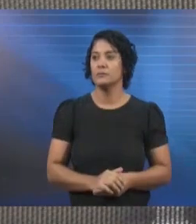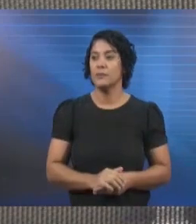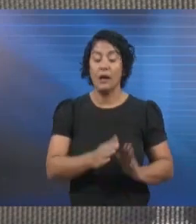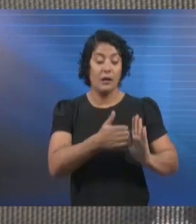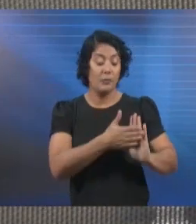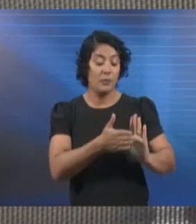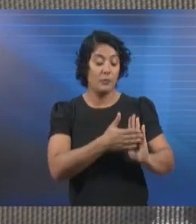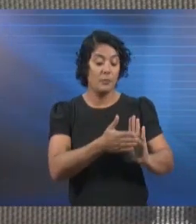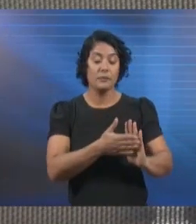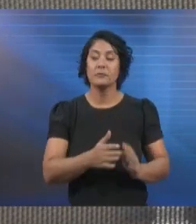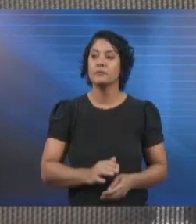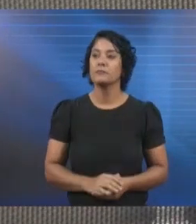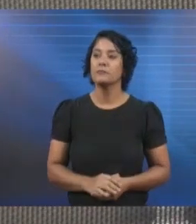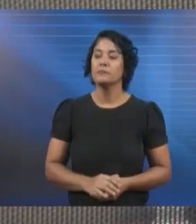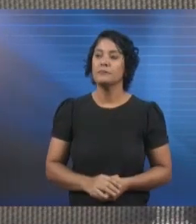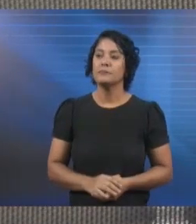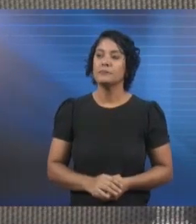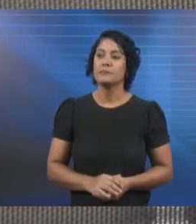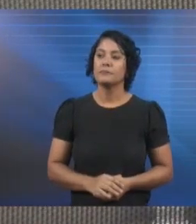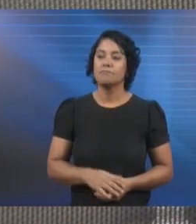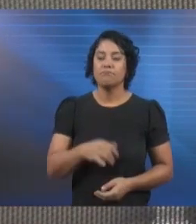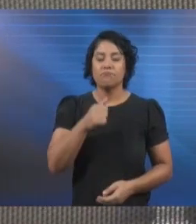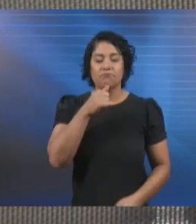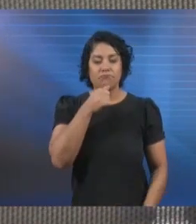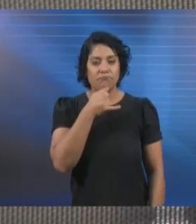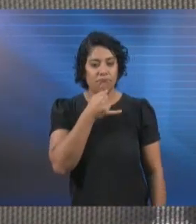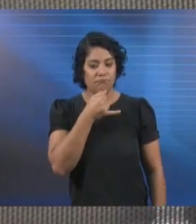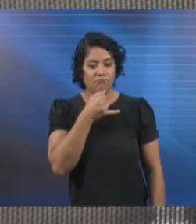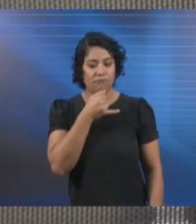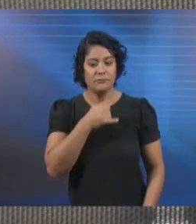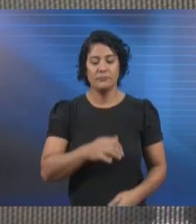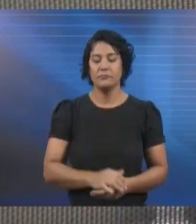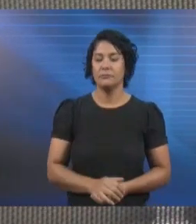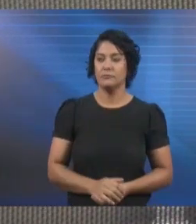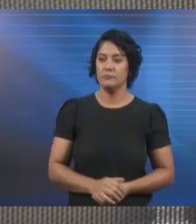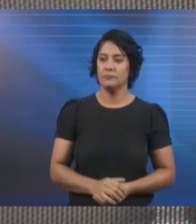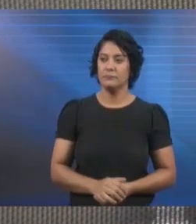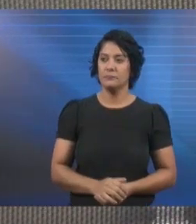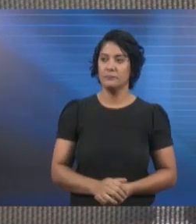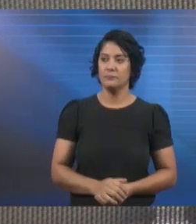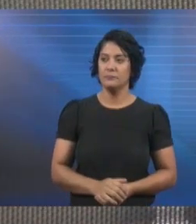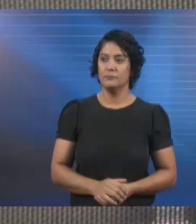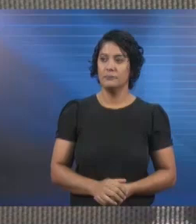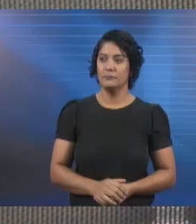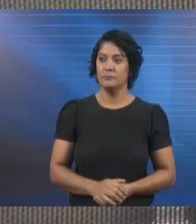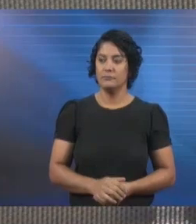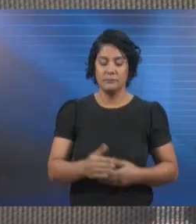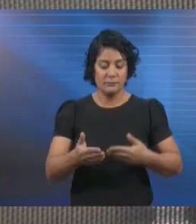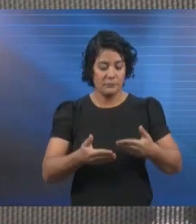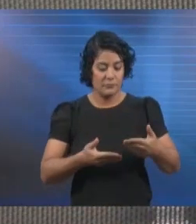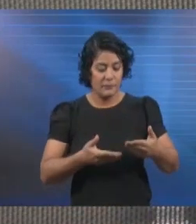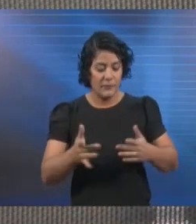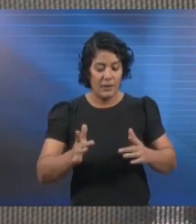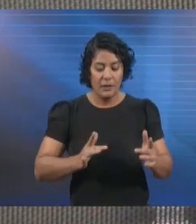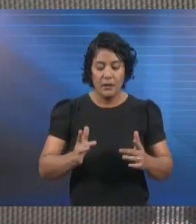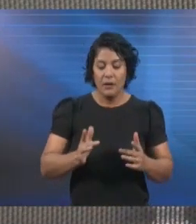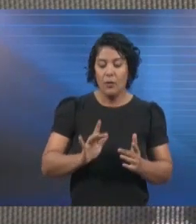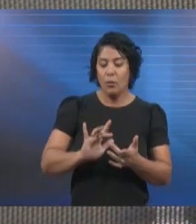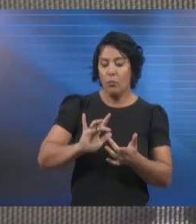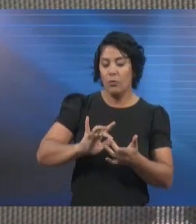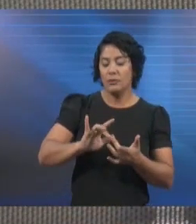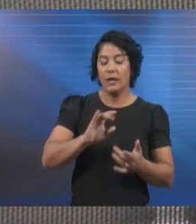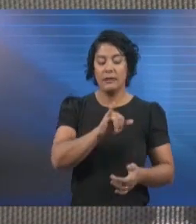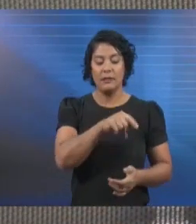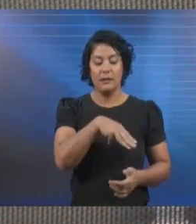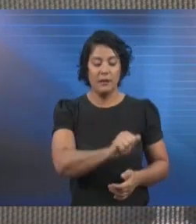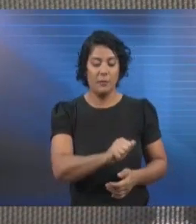proposta disponível e infelizmente a a interação idema e bama